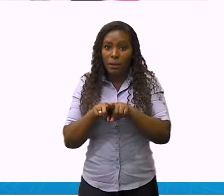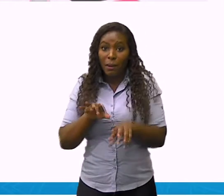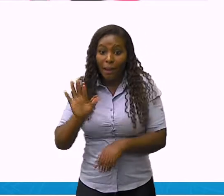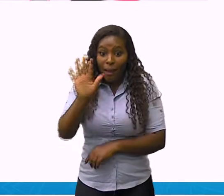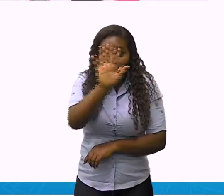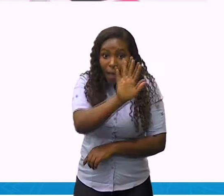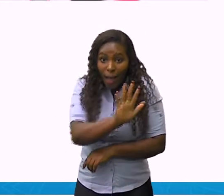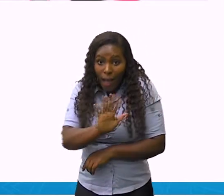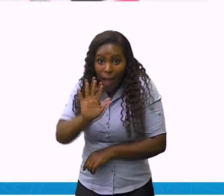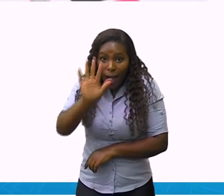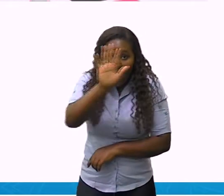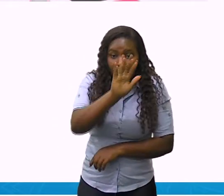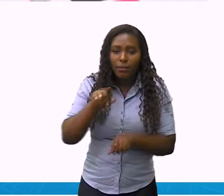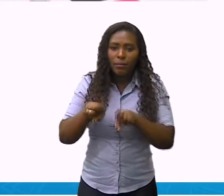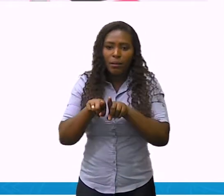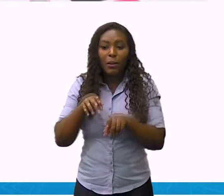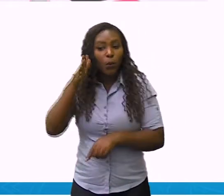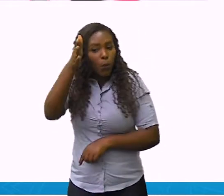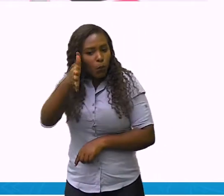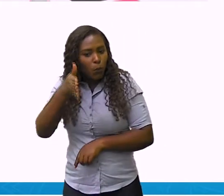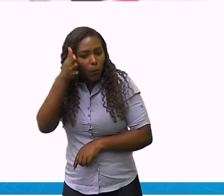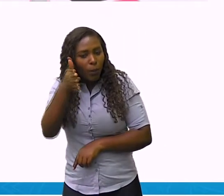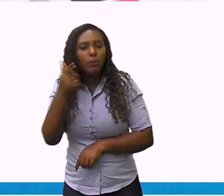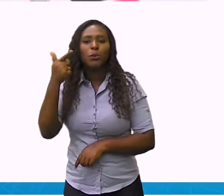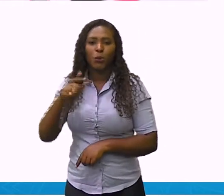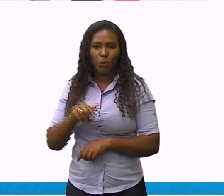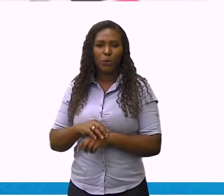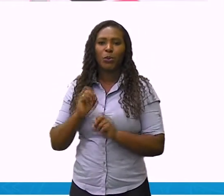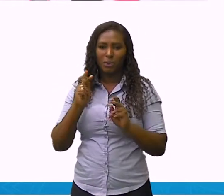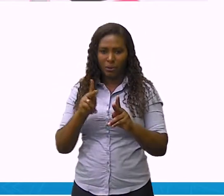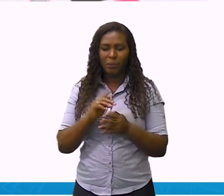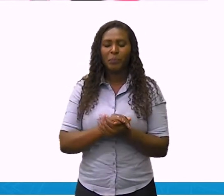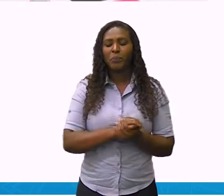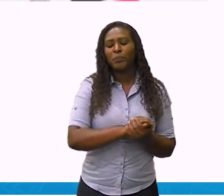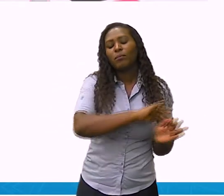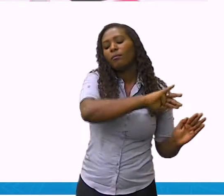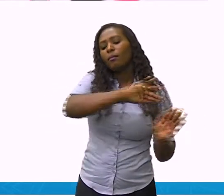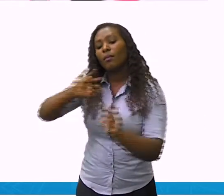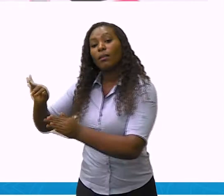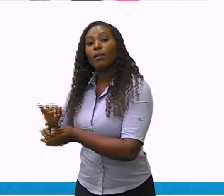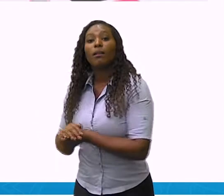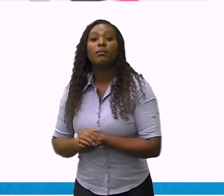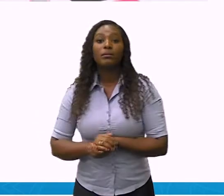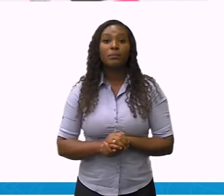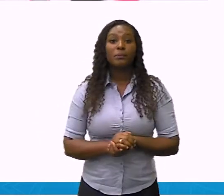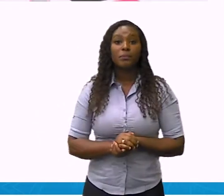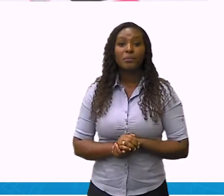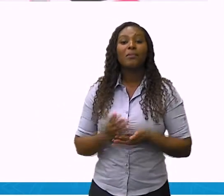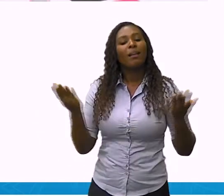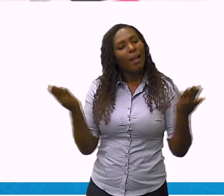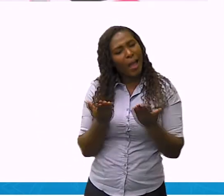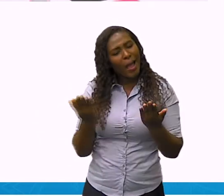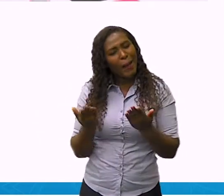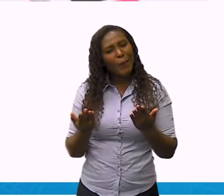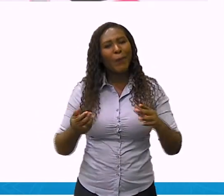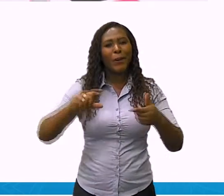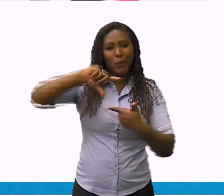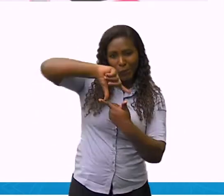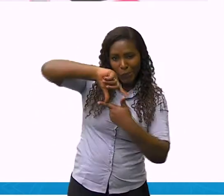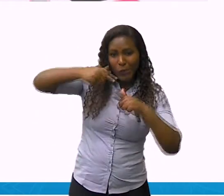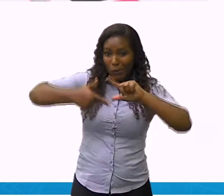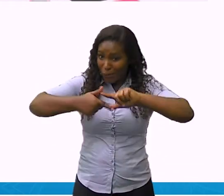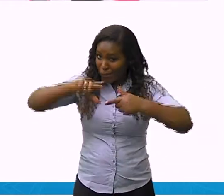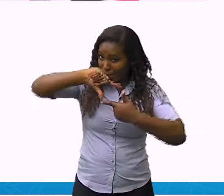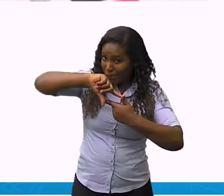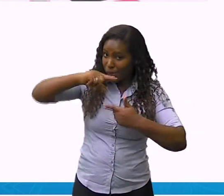congruente, ângulo congruente e o outro lado congruente. Bom, a outra figura que nós vamos